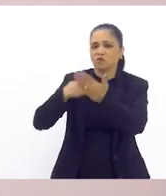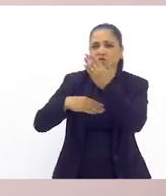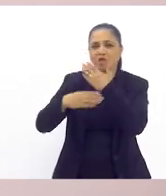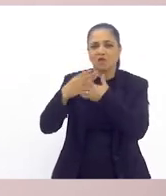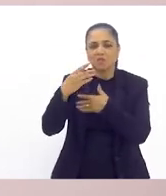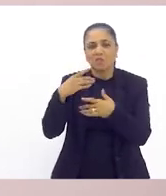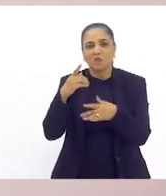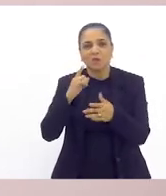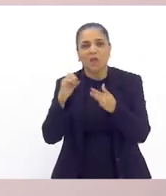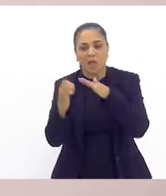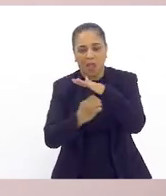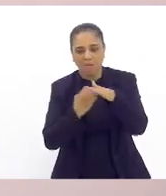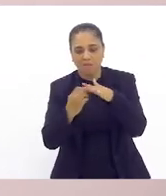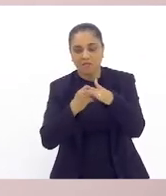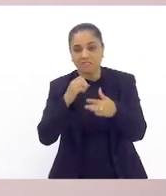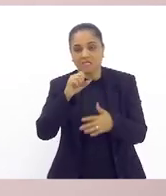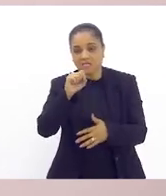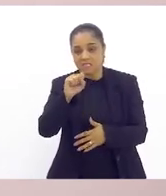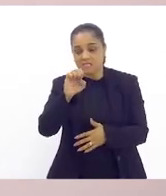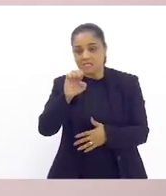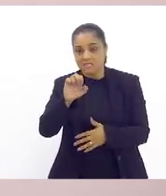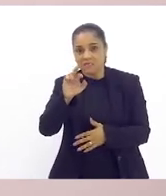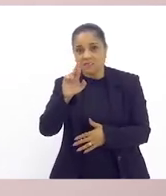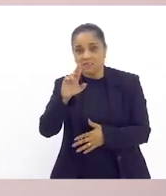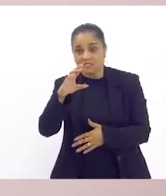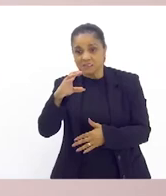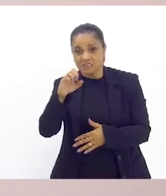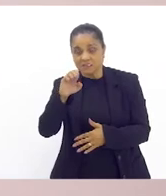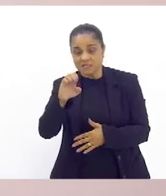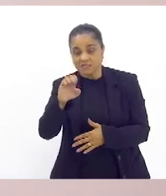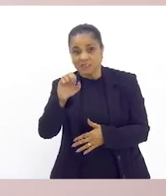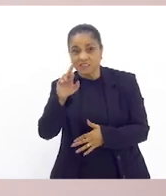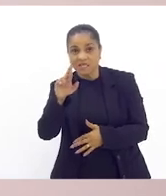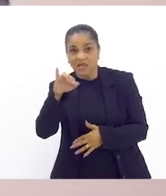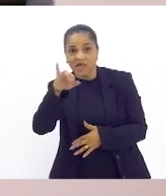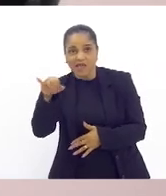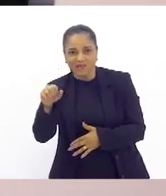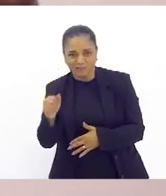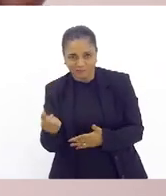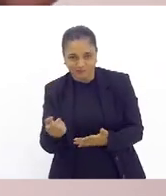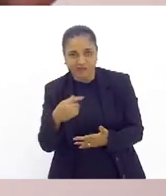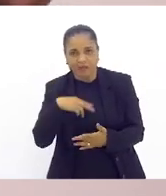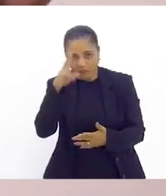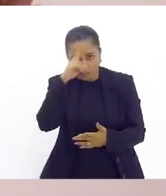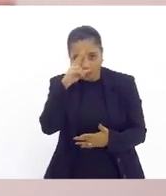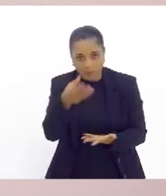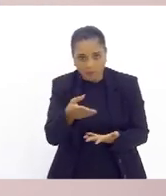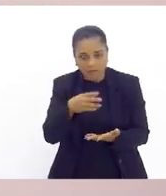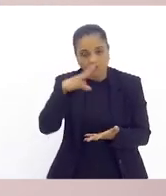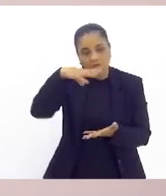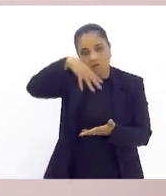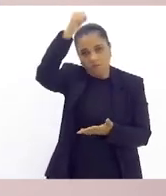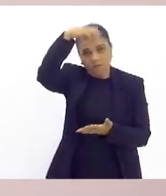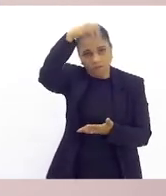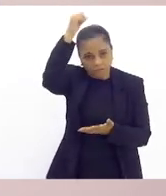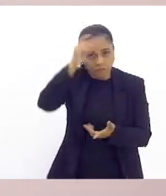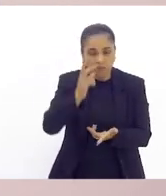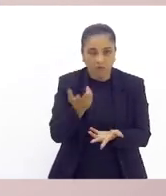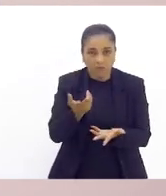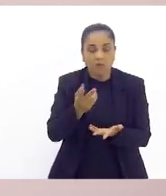tempo sem energia e não és o Nosso propósito então foi prometido naquela audiência pública